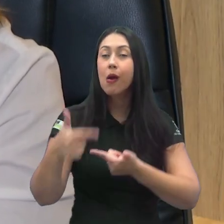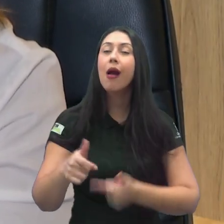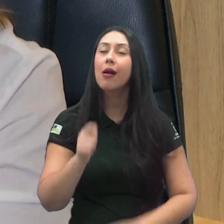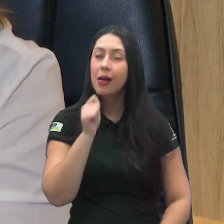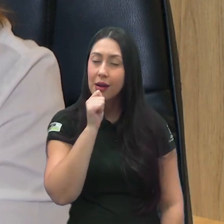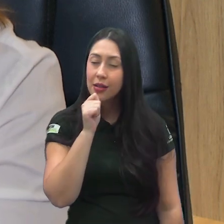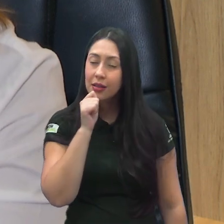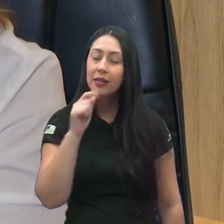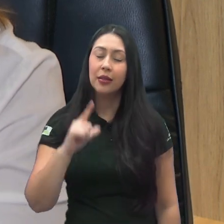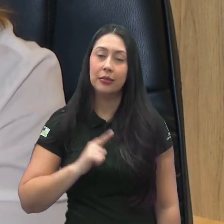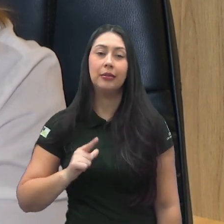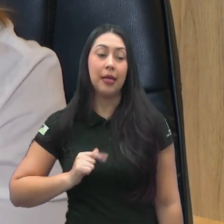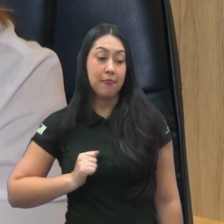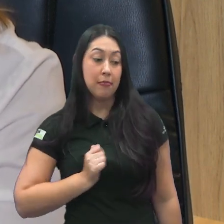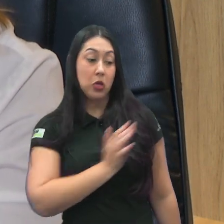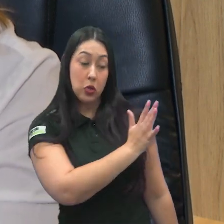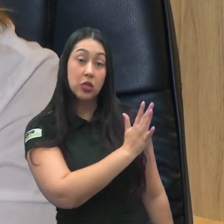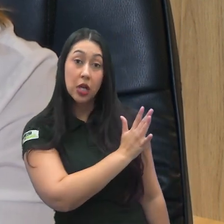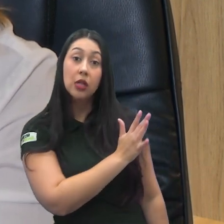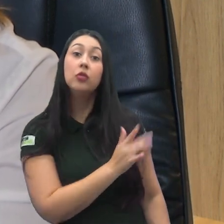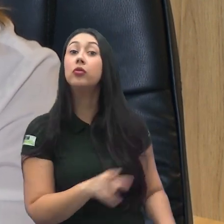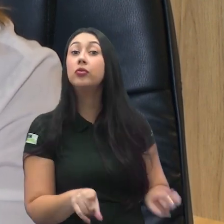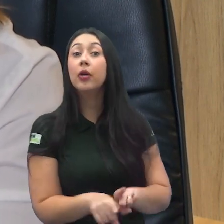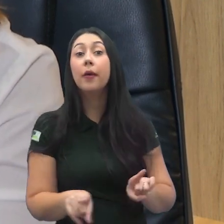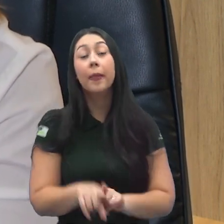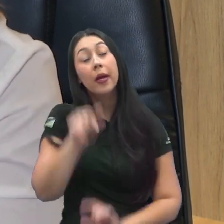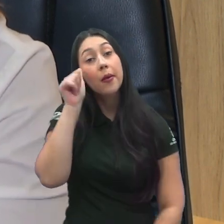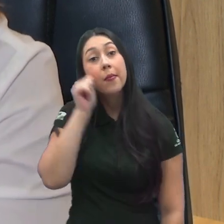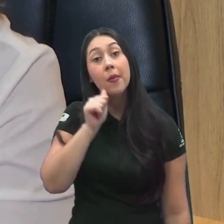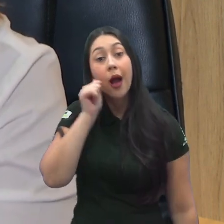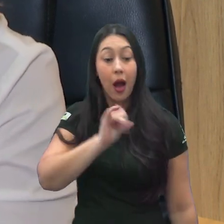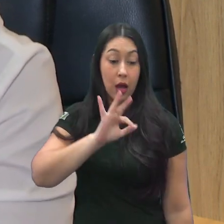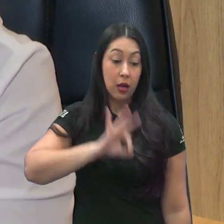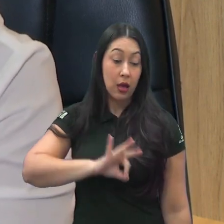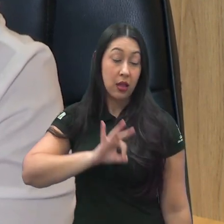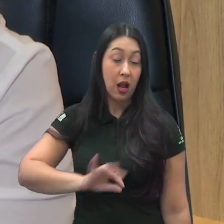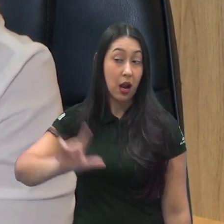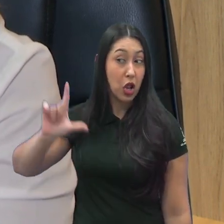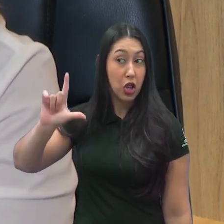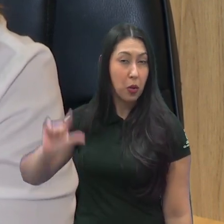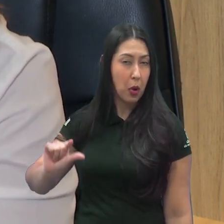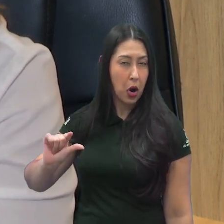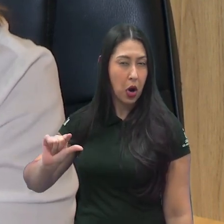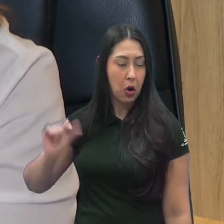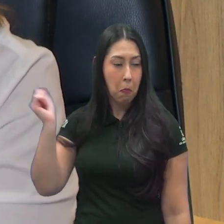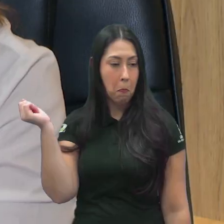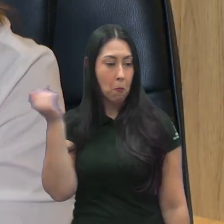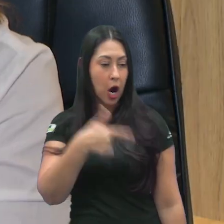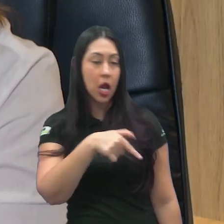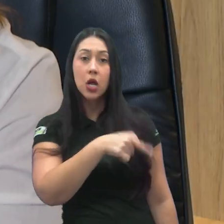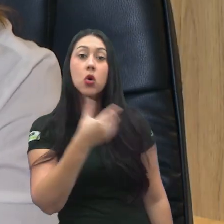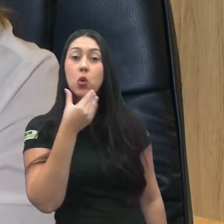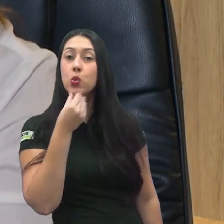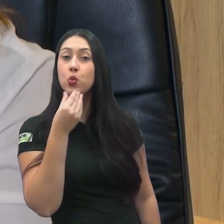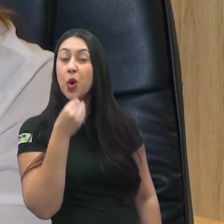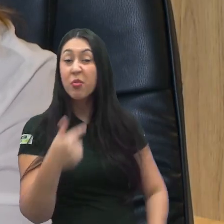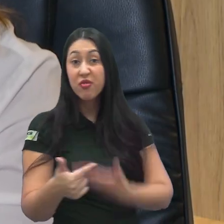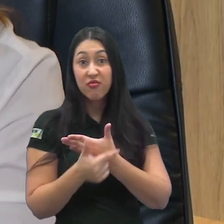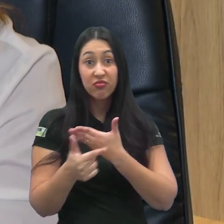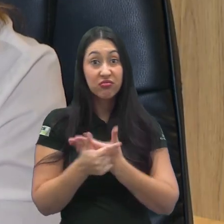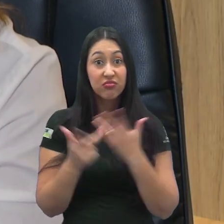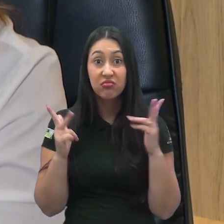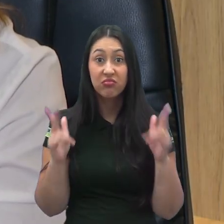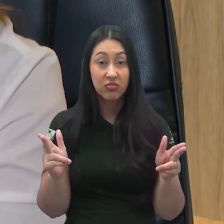ainda existe muito preconceito, ainda existe mulheres que recebem salário inferior ao homem diante do mesmo cargo